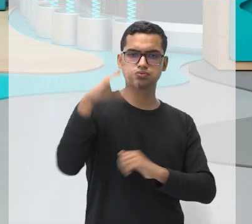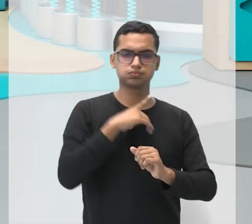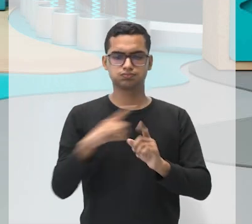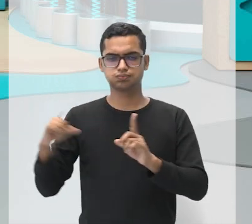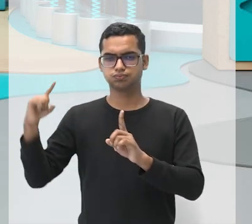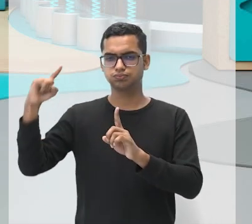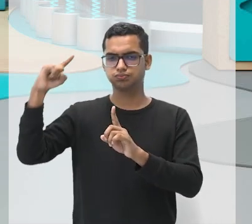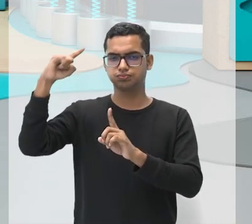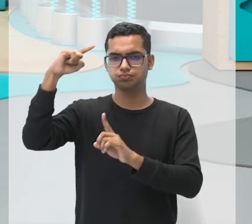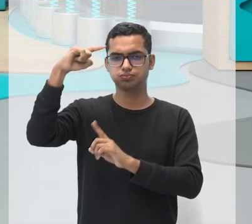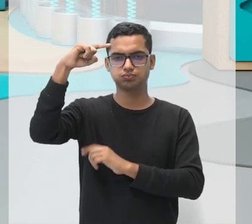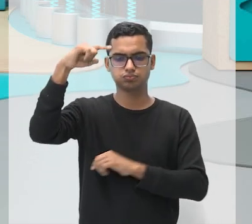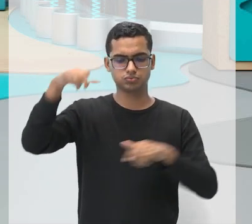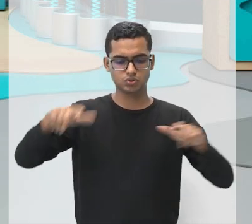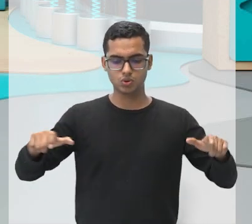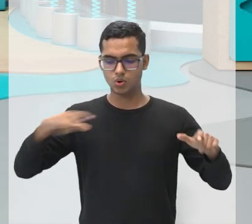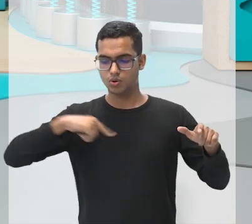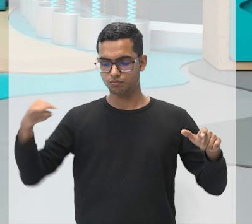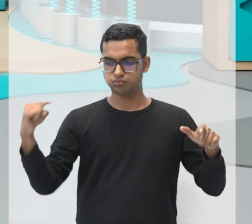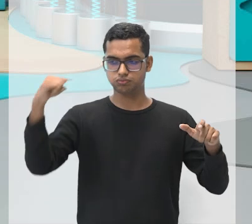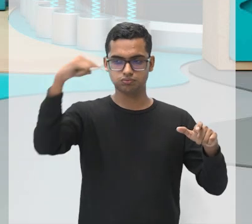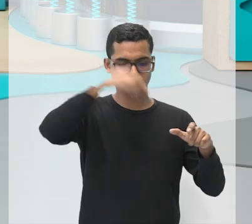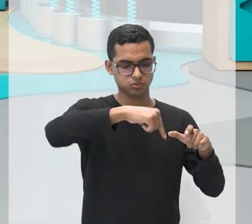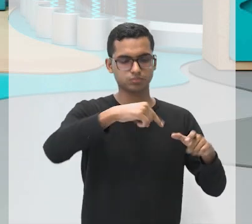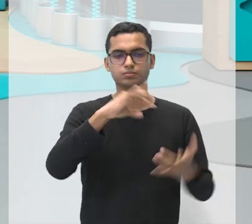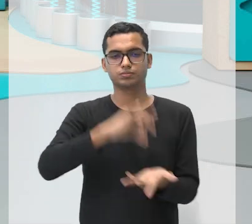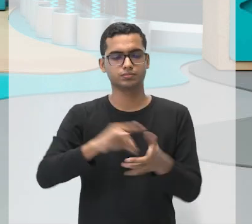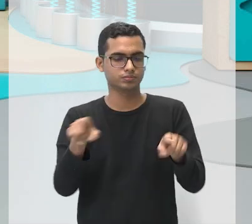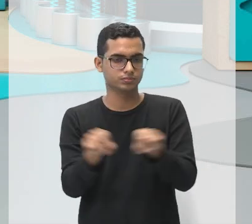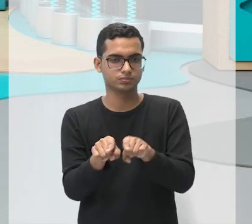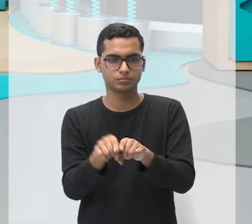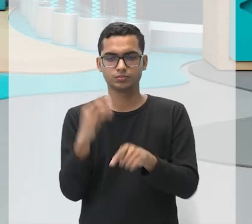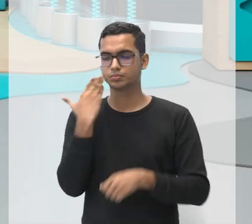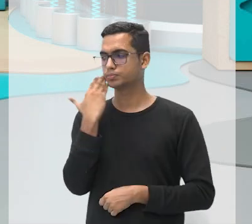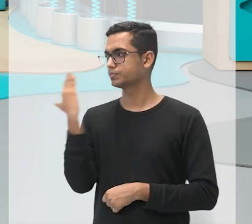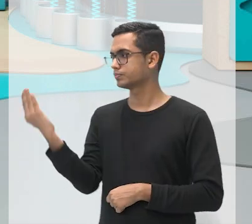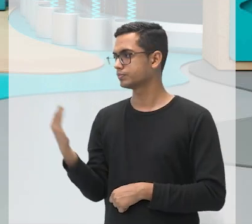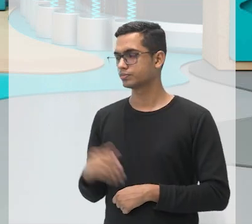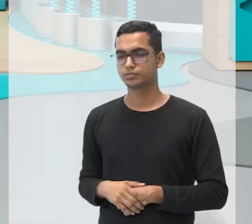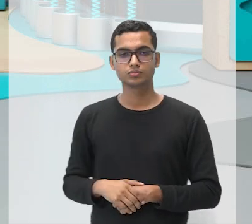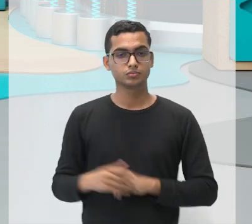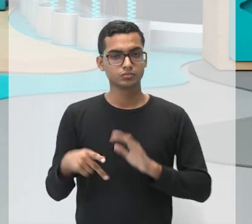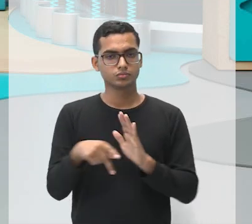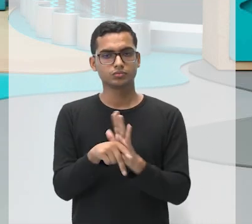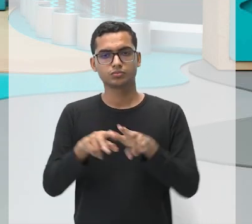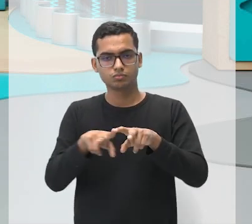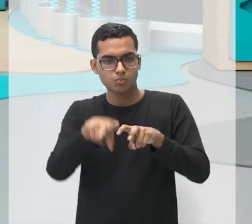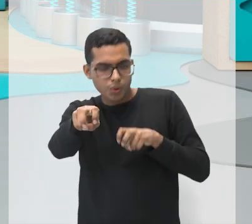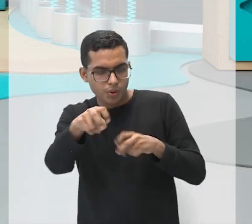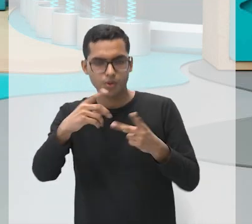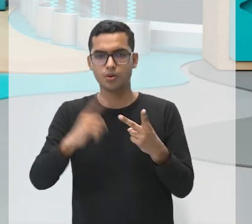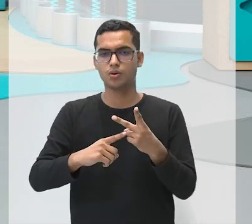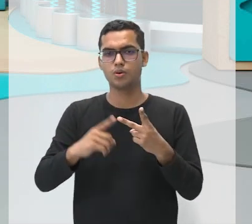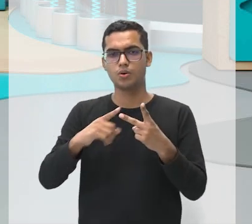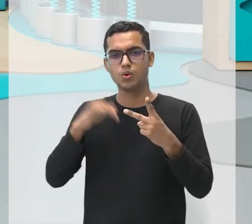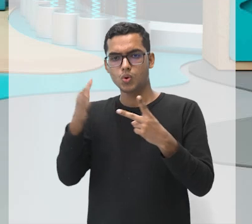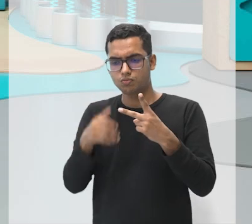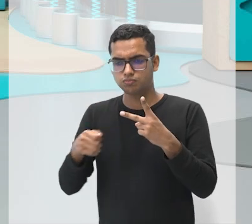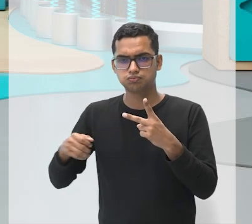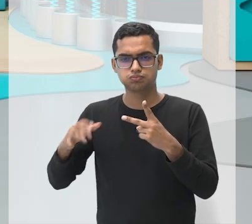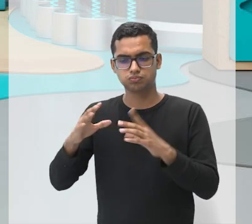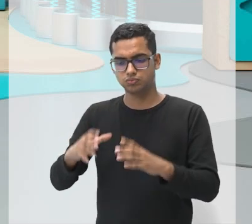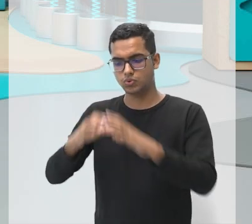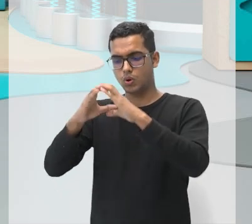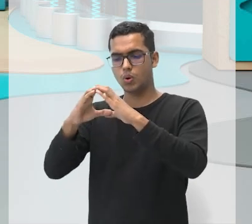ter também, além das corridas, dos saltos e dos arremessos, dos lançamentos e arremesso, a gente vai ter